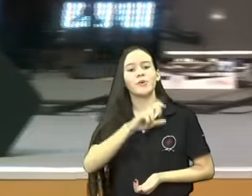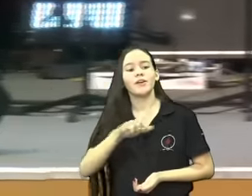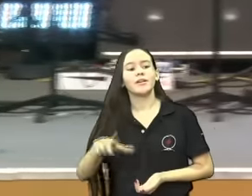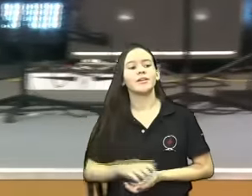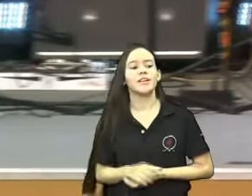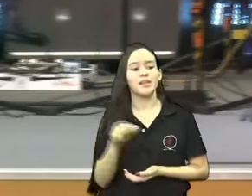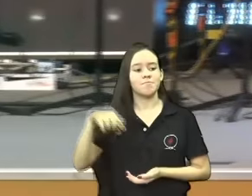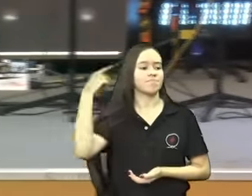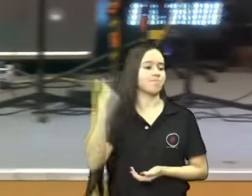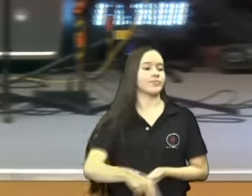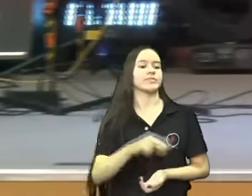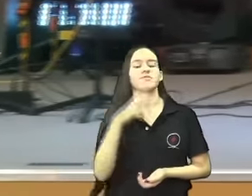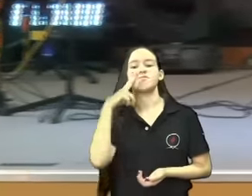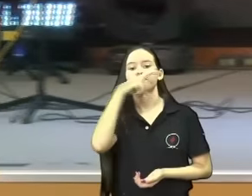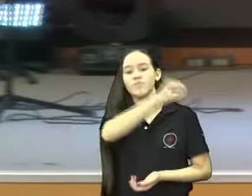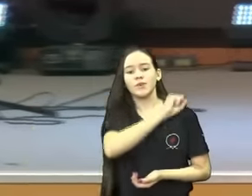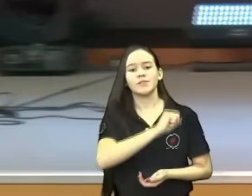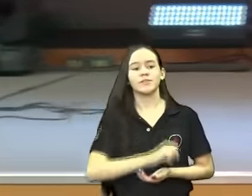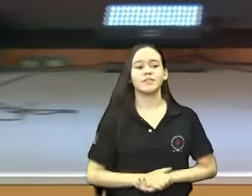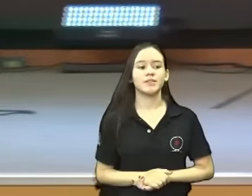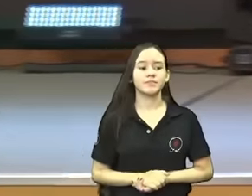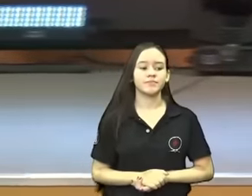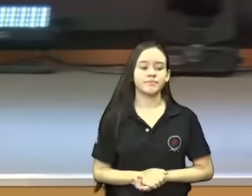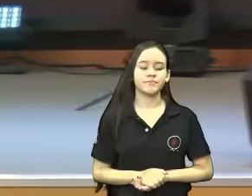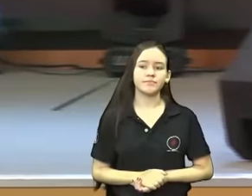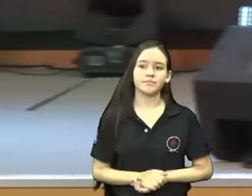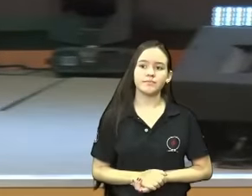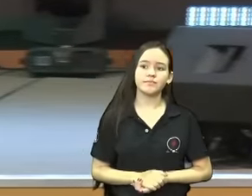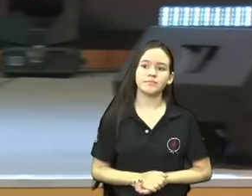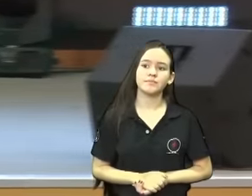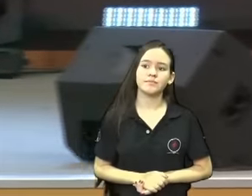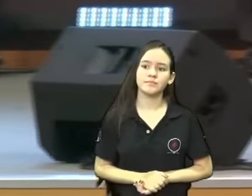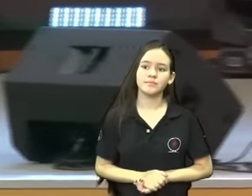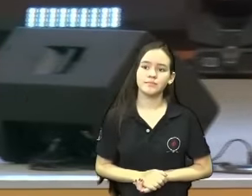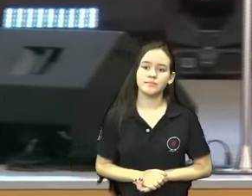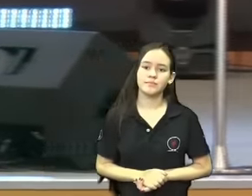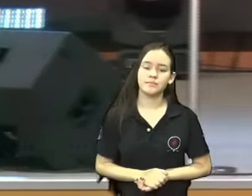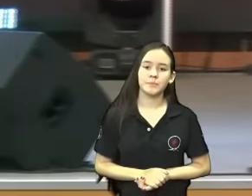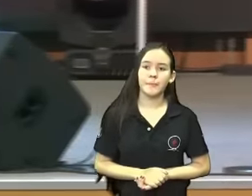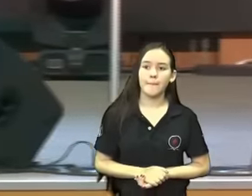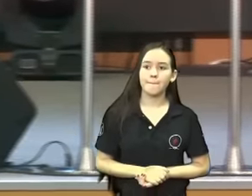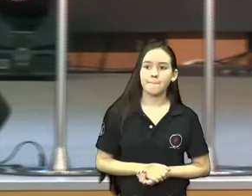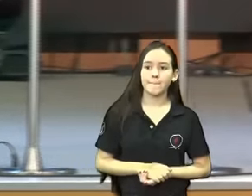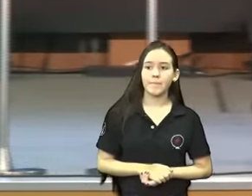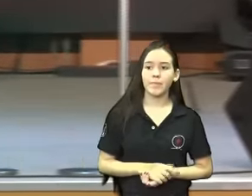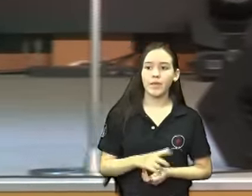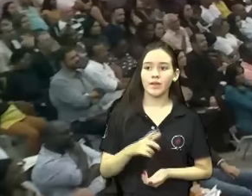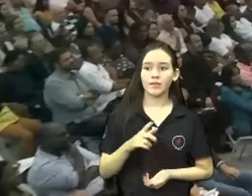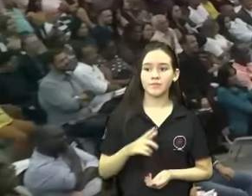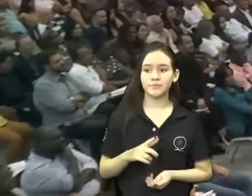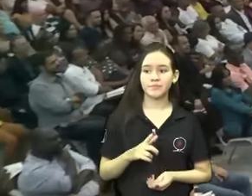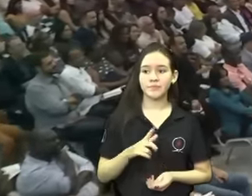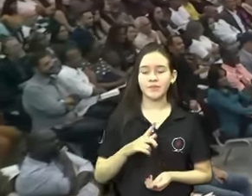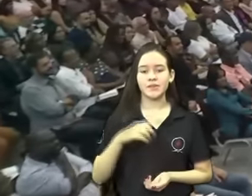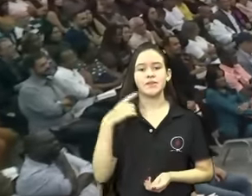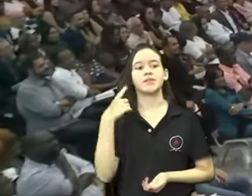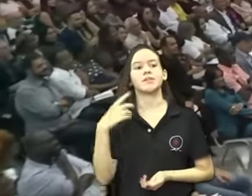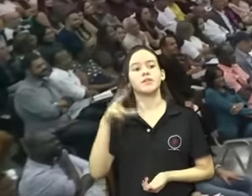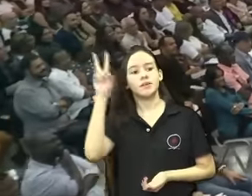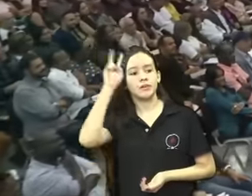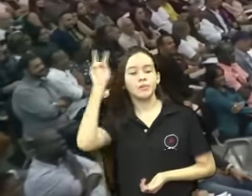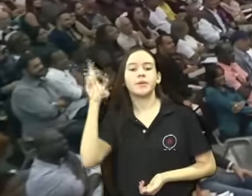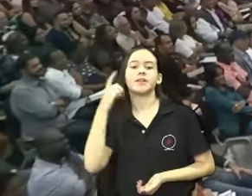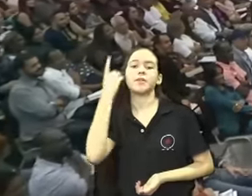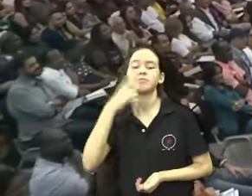pau com força que era peralta demais Oi e ele rapaz ele tem uma vocação para Deputado 10 de